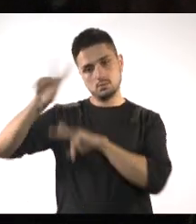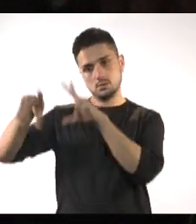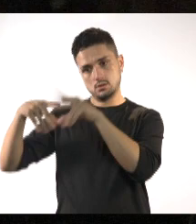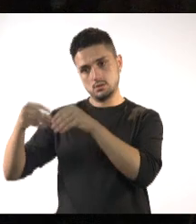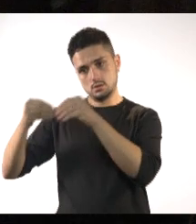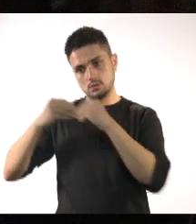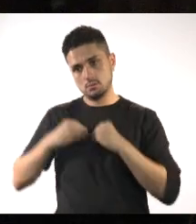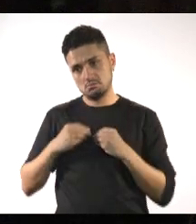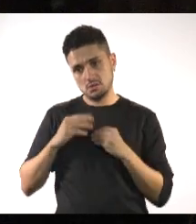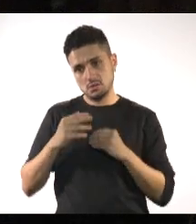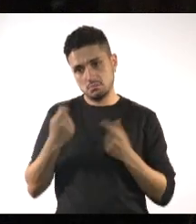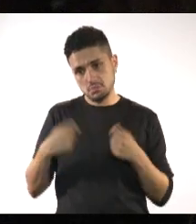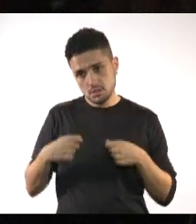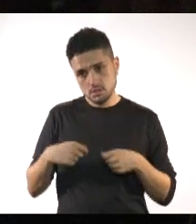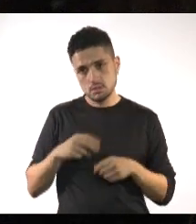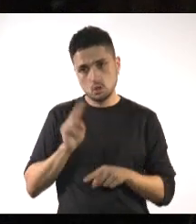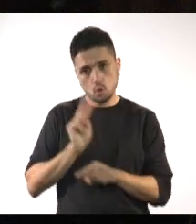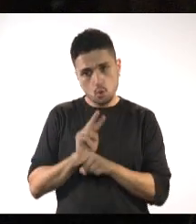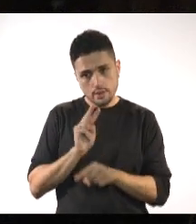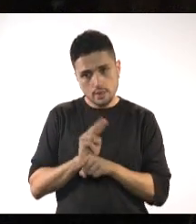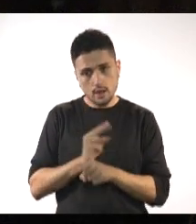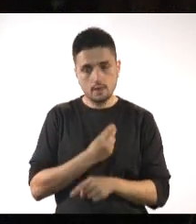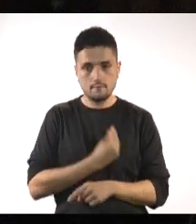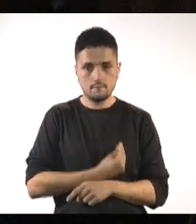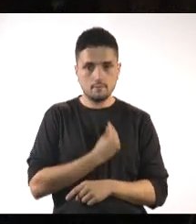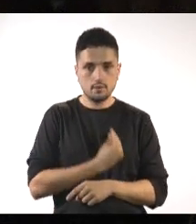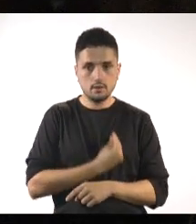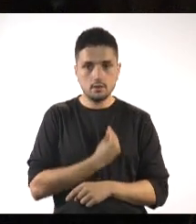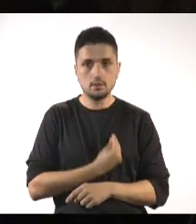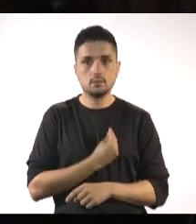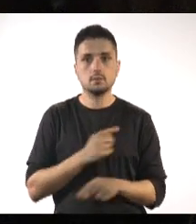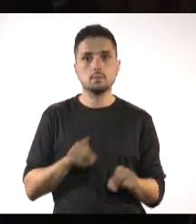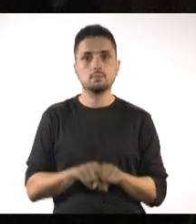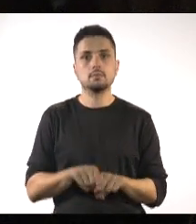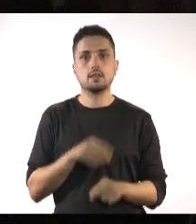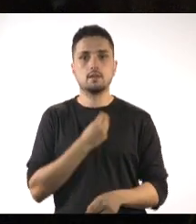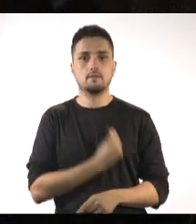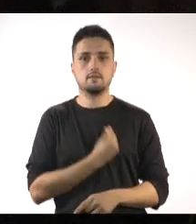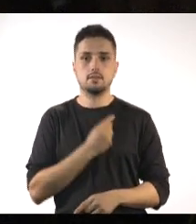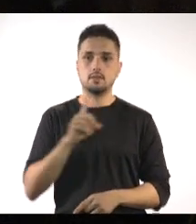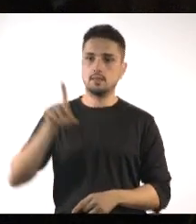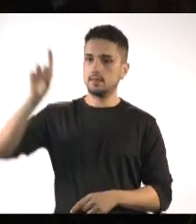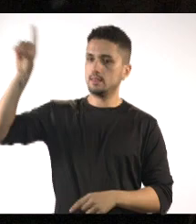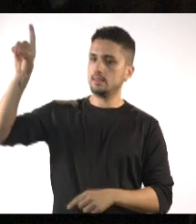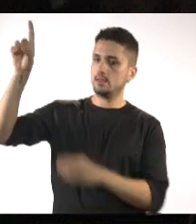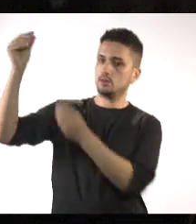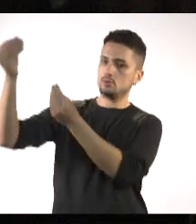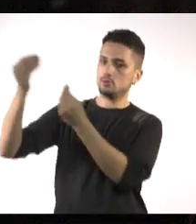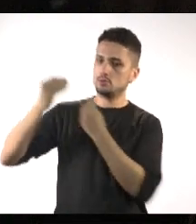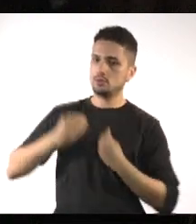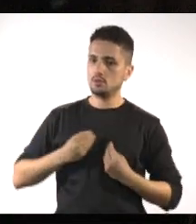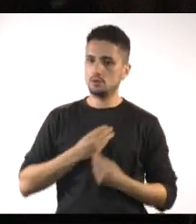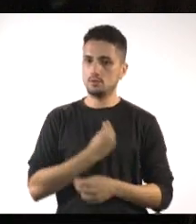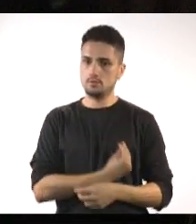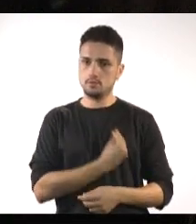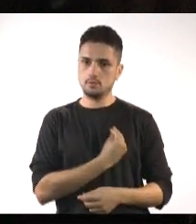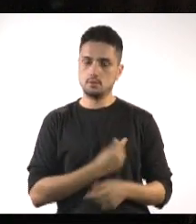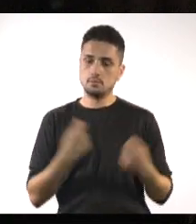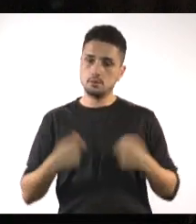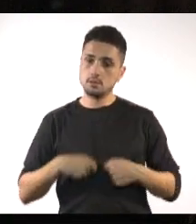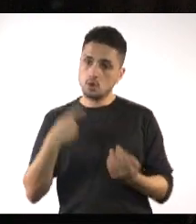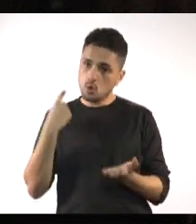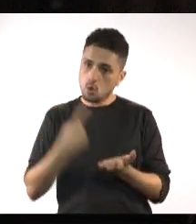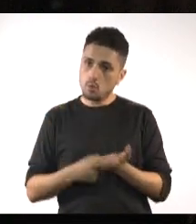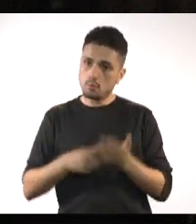gente receber esse dom passivamente. A partir do momento que essa vida é dom de Deus, precisamos nos comprometer